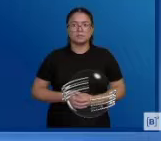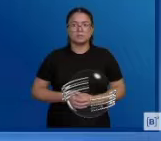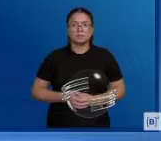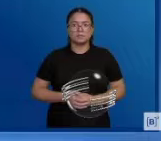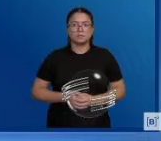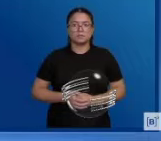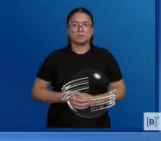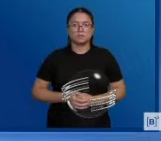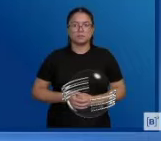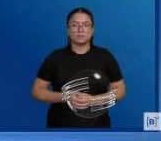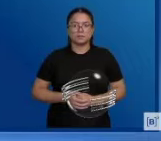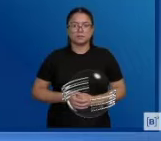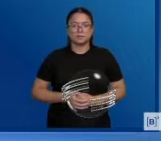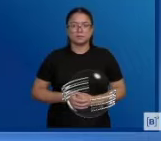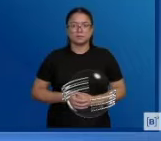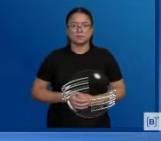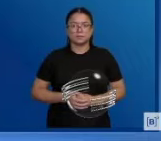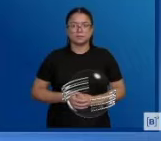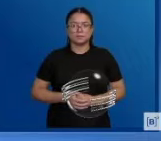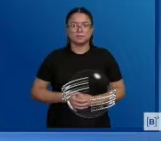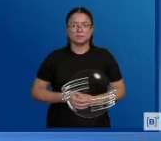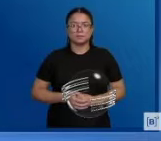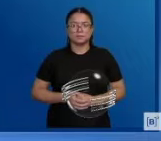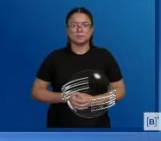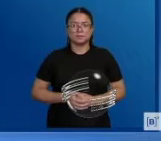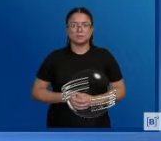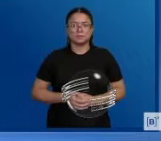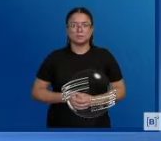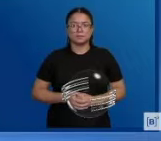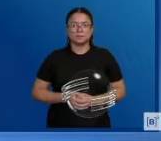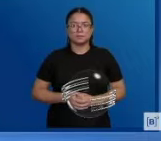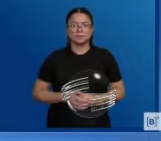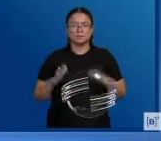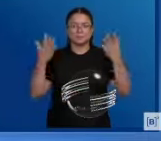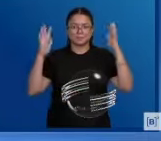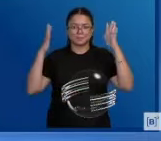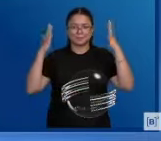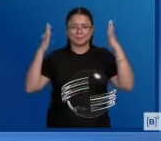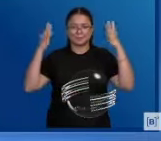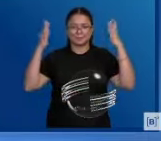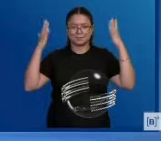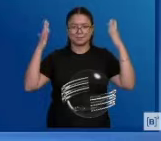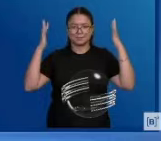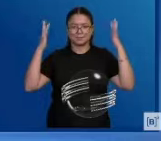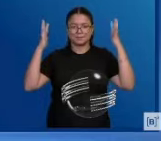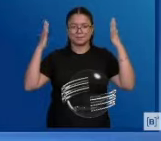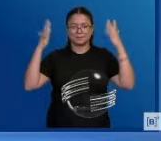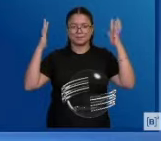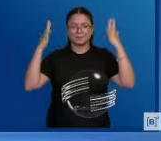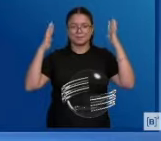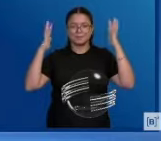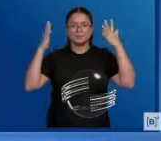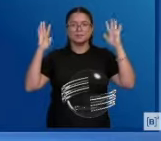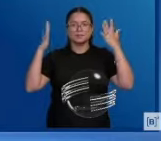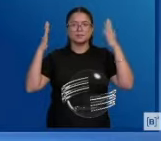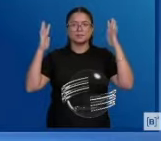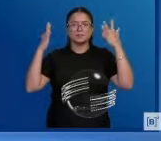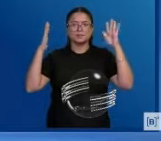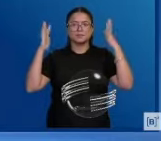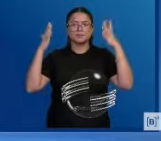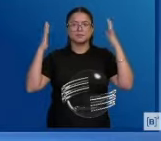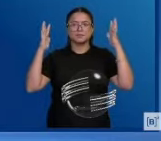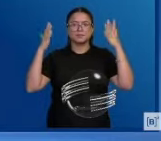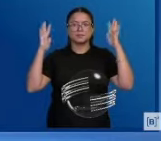martelo, lá na B3, momento em que a Aegea arrematou o serviço de água e esgoto no estado do Piauí para